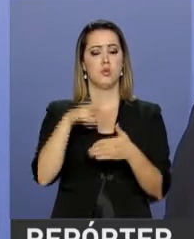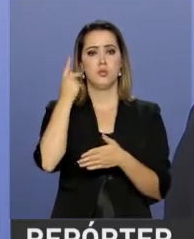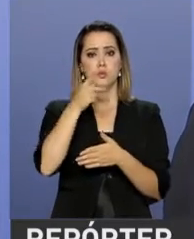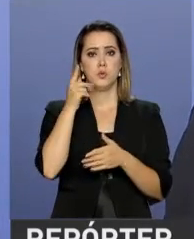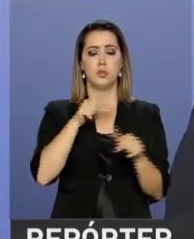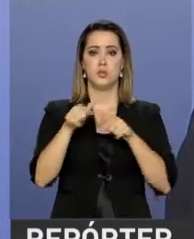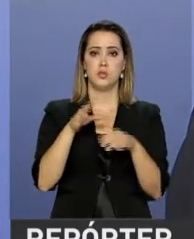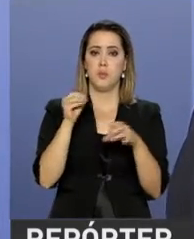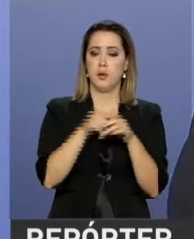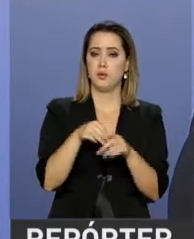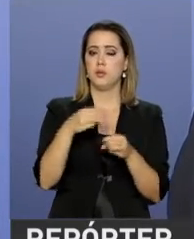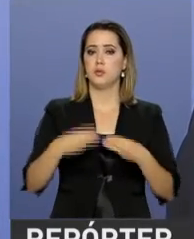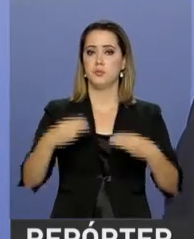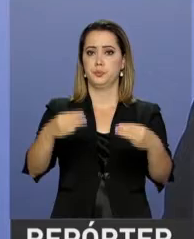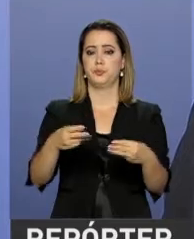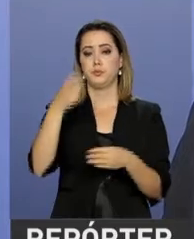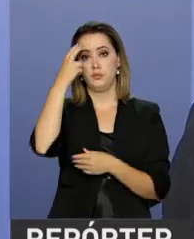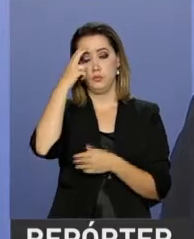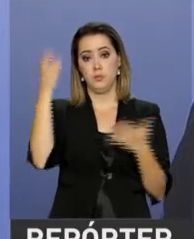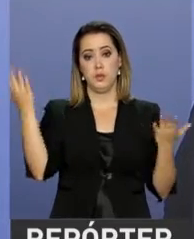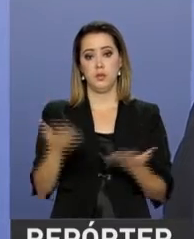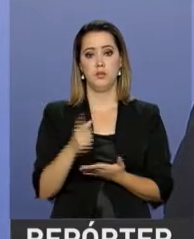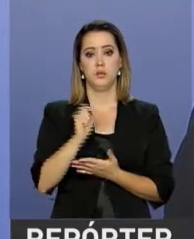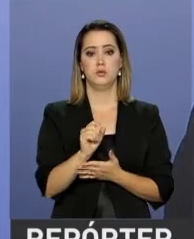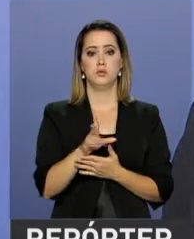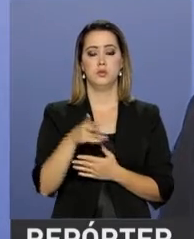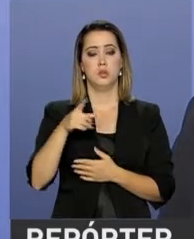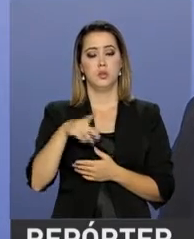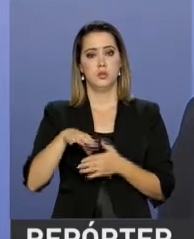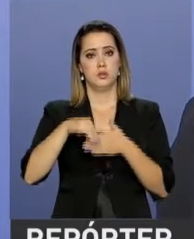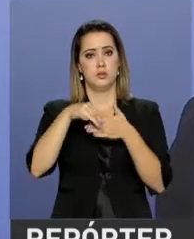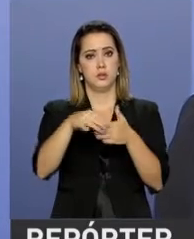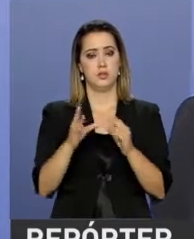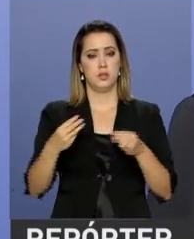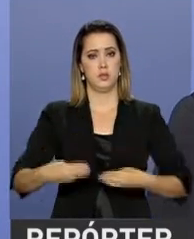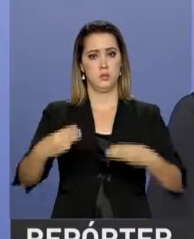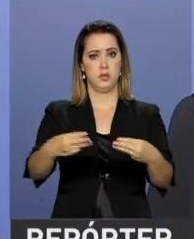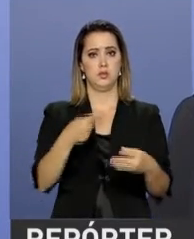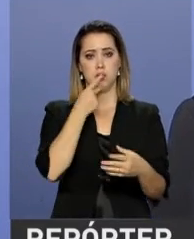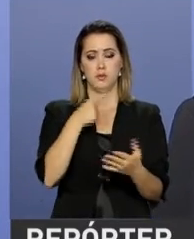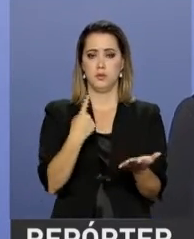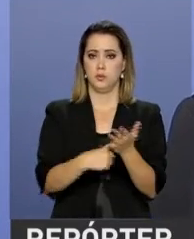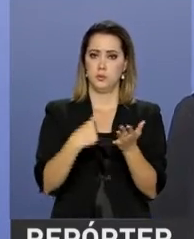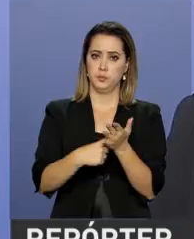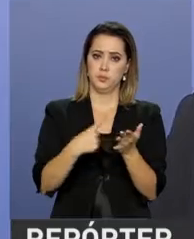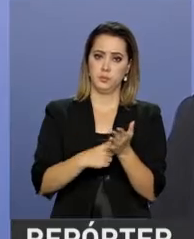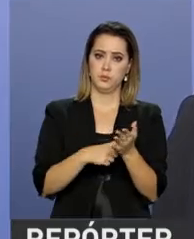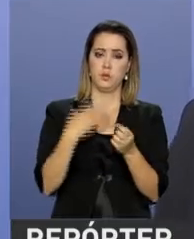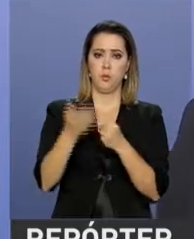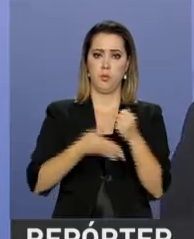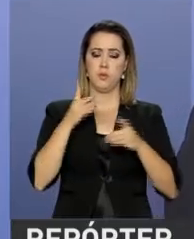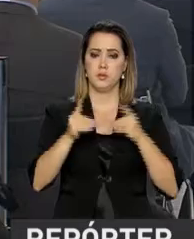no próprio ministério da cultura agora no comando da pasta disse que vai pautar a atuação com base